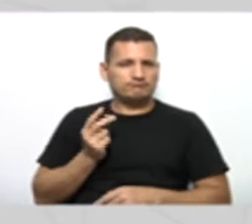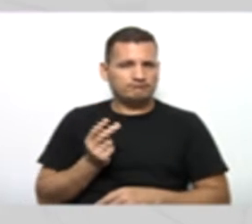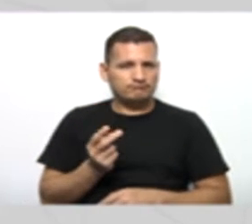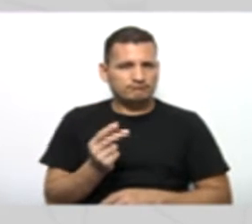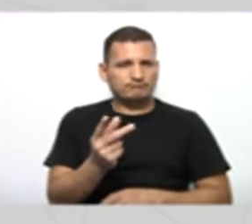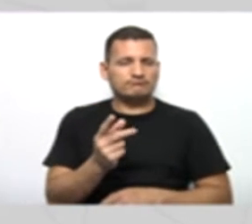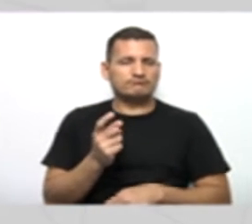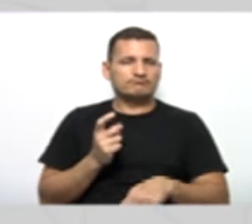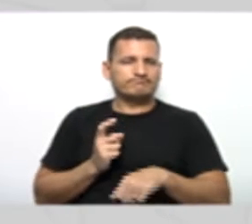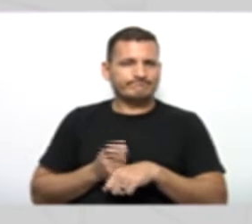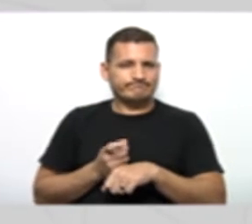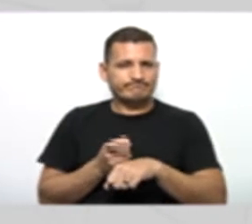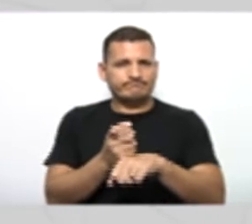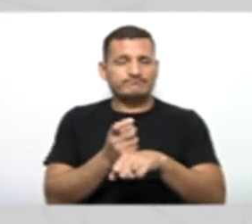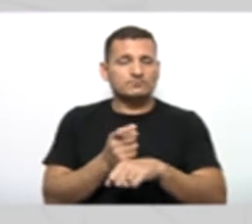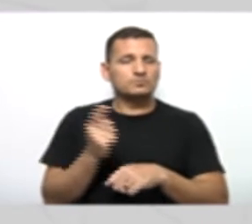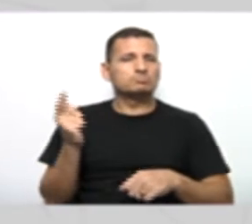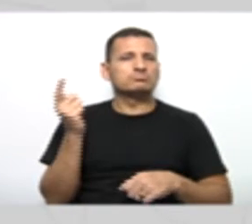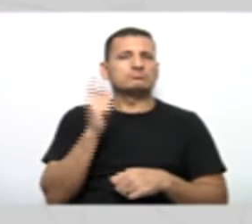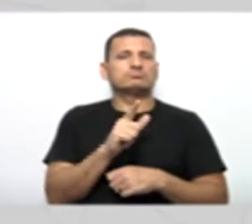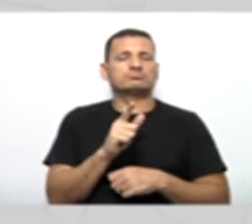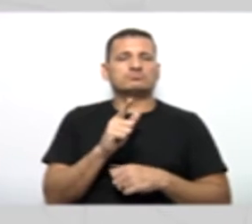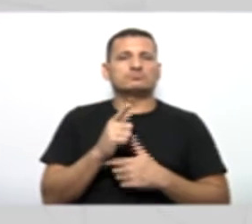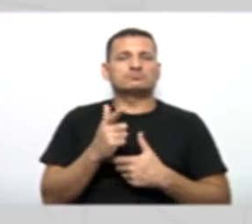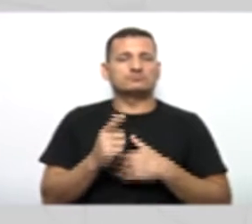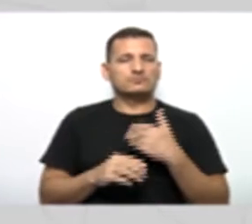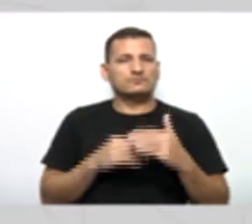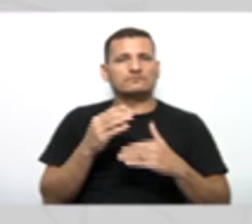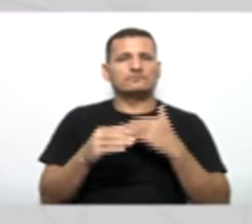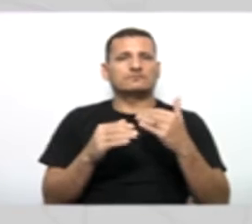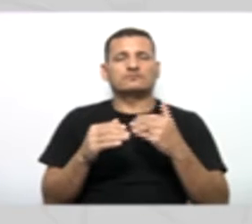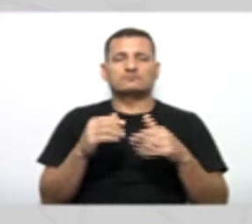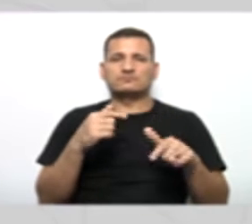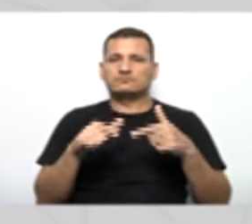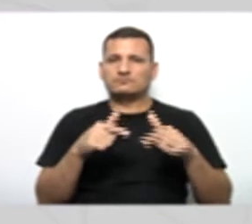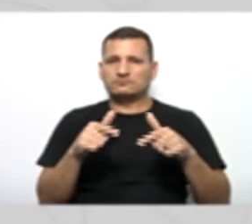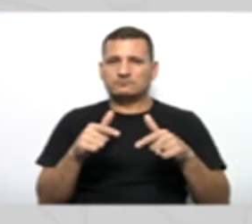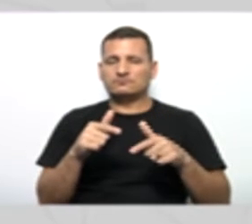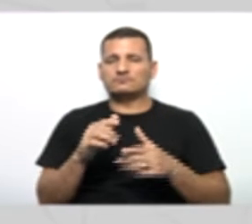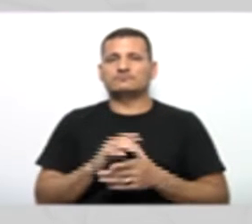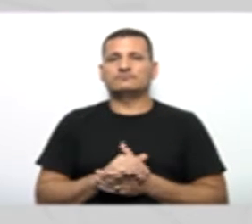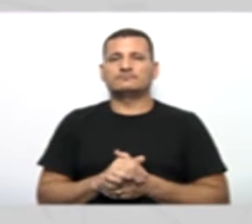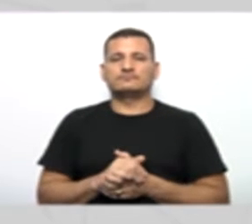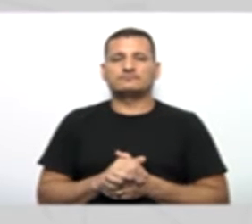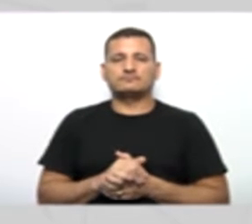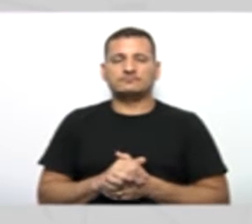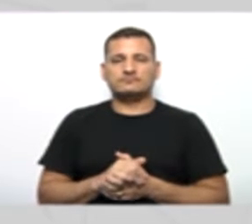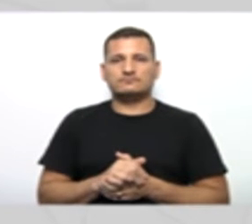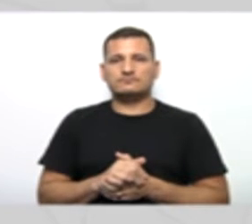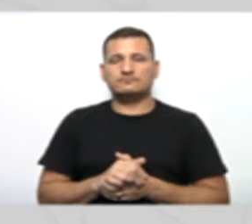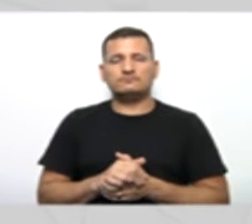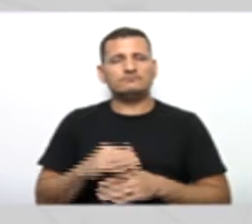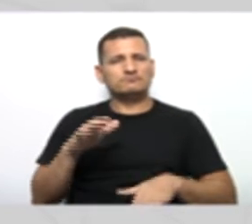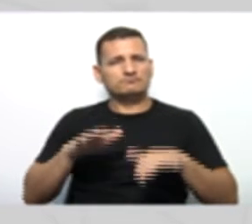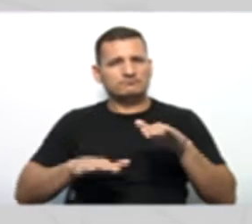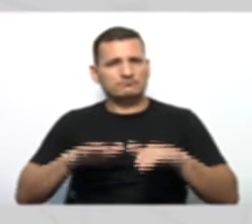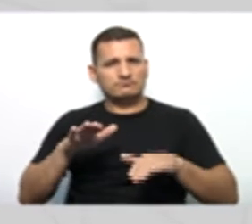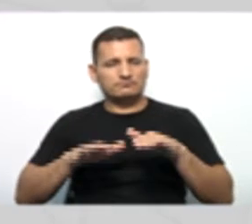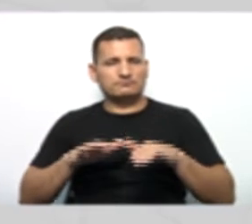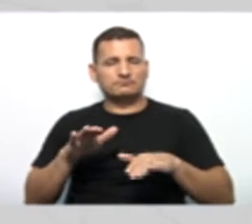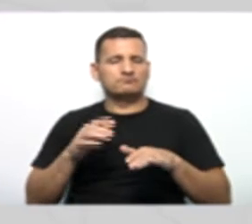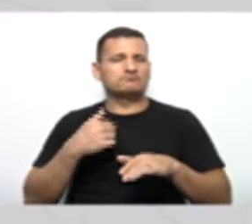que realmente consigam desenvolver a atividade que eles fazem. Muitas vezes a gente pode ir